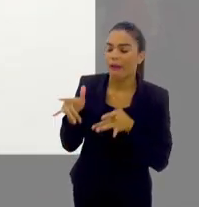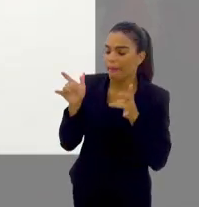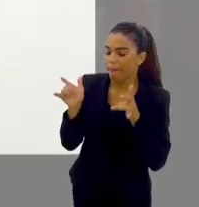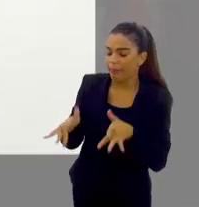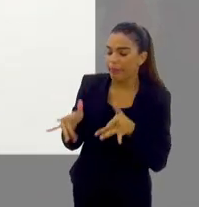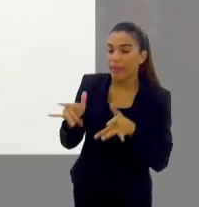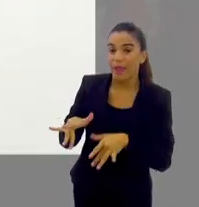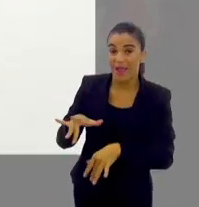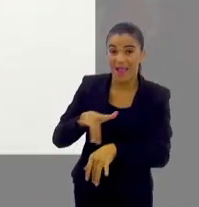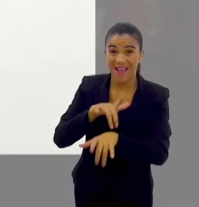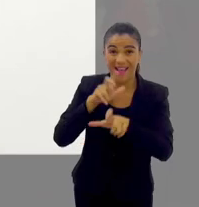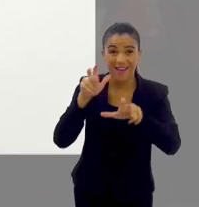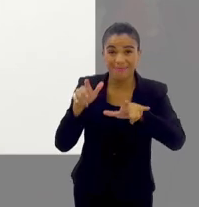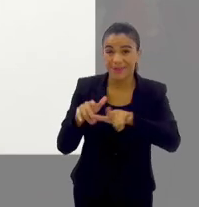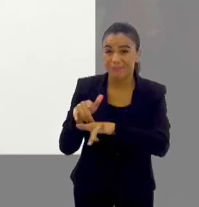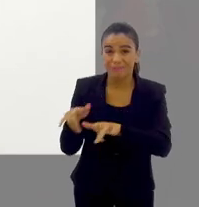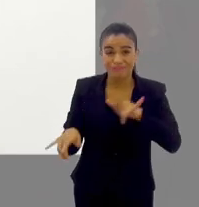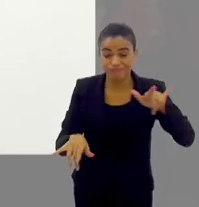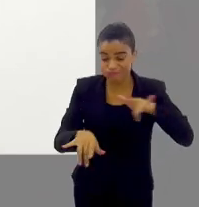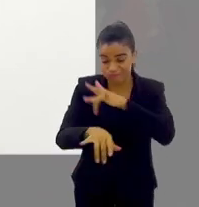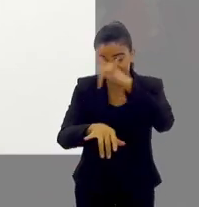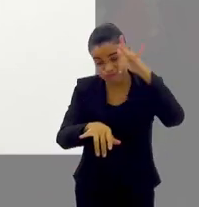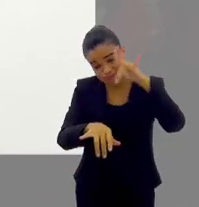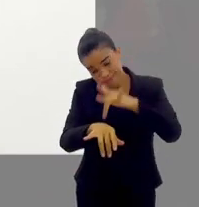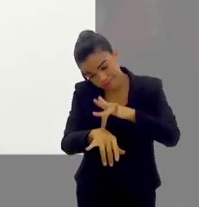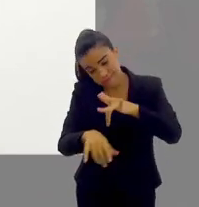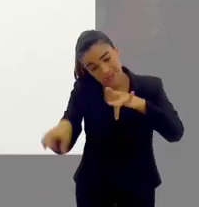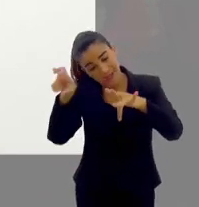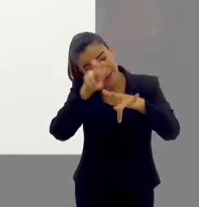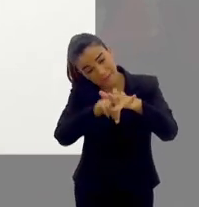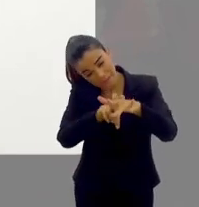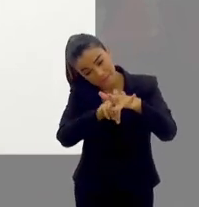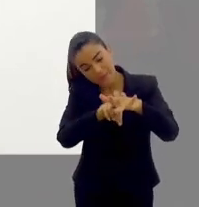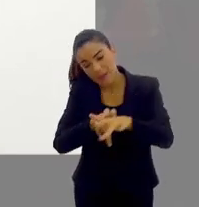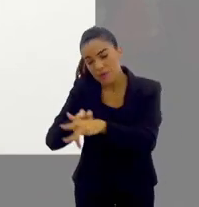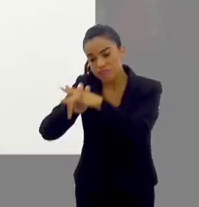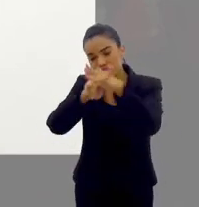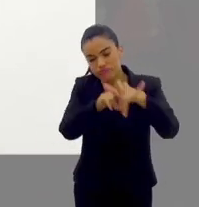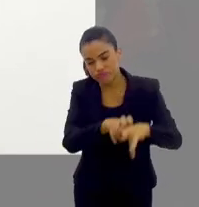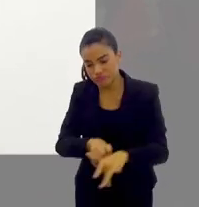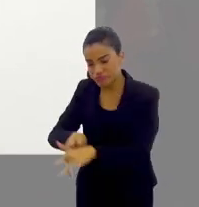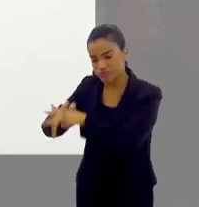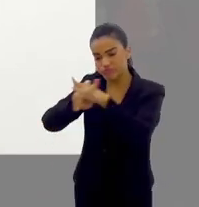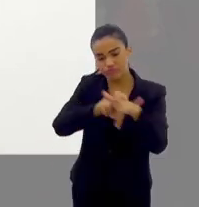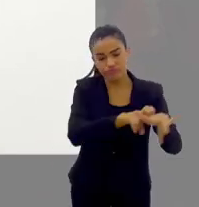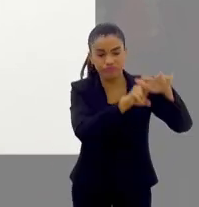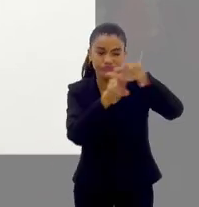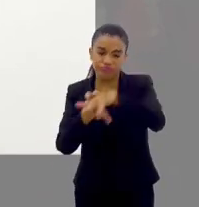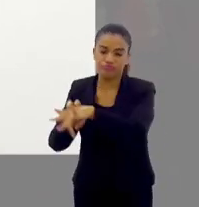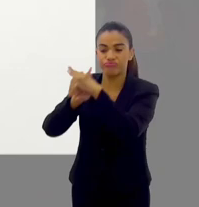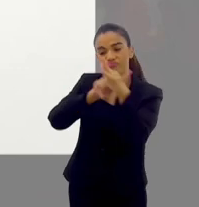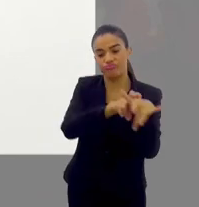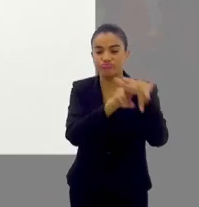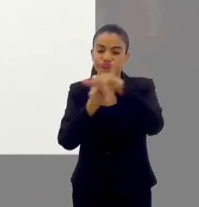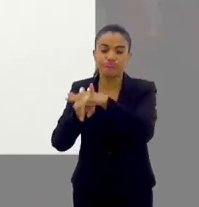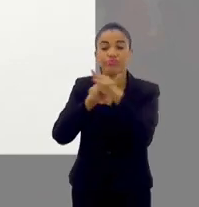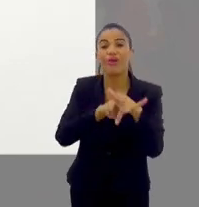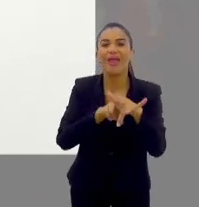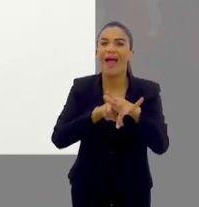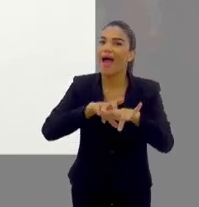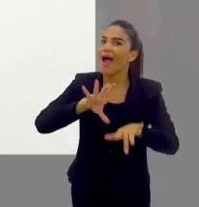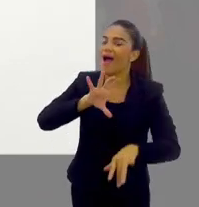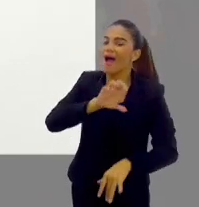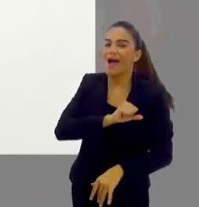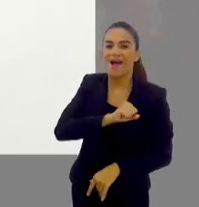lá, o Aedes aegypti, que carrega esse vírus, o mosquito, desculpe, o Aedes aegypti, que carrega o vírus, ele gosta, vamos dizer